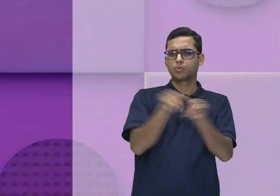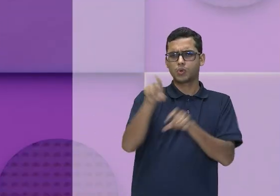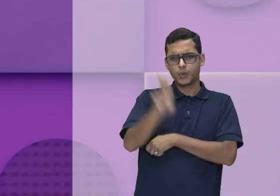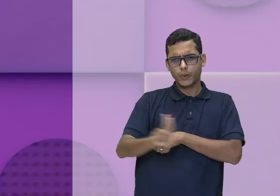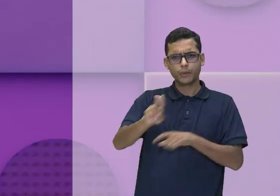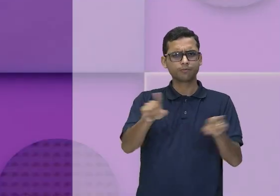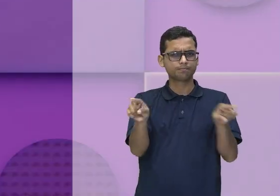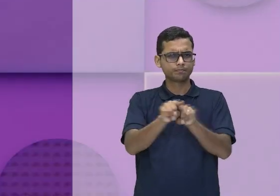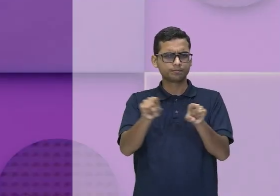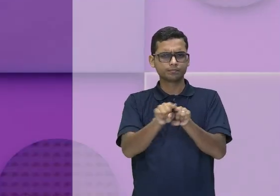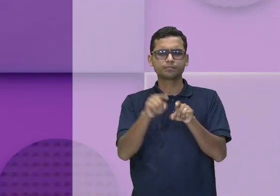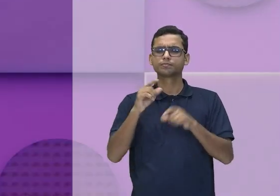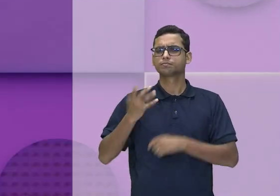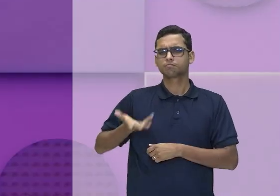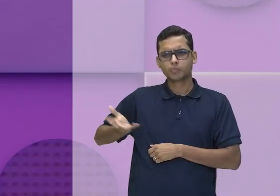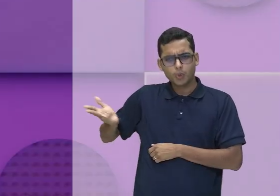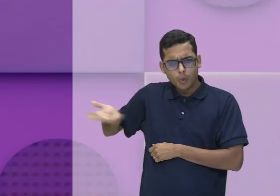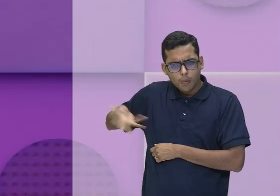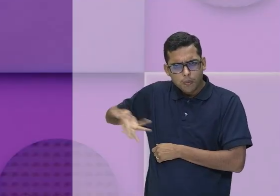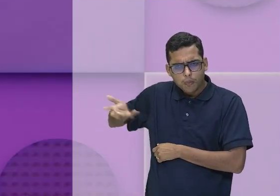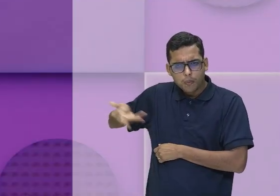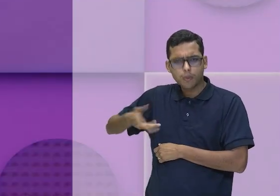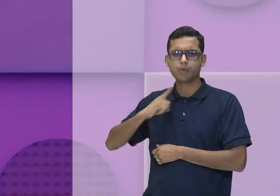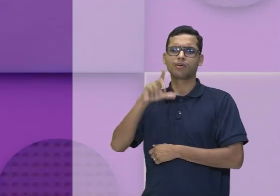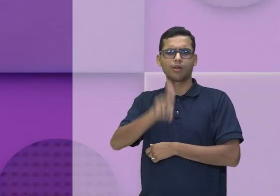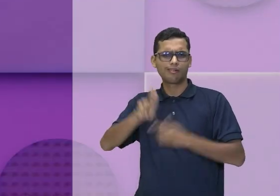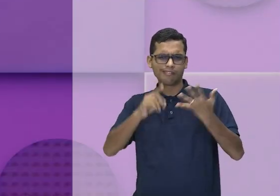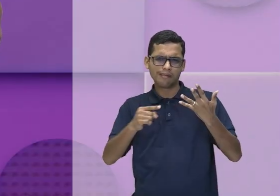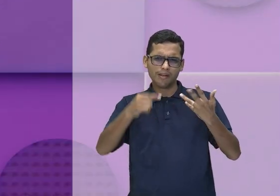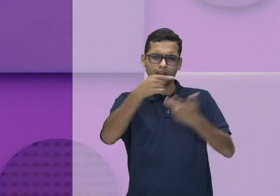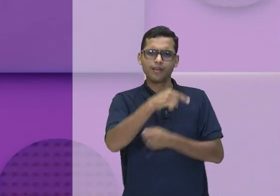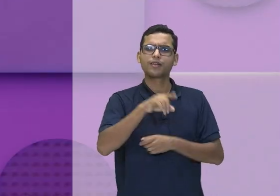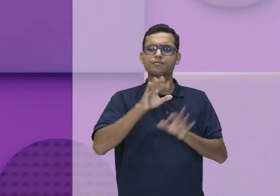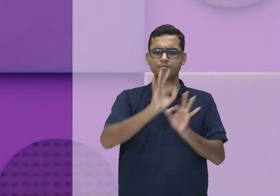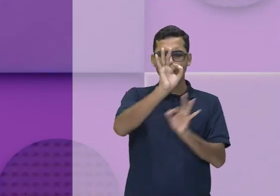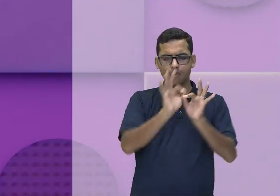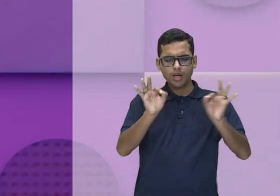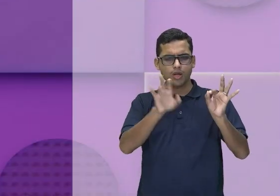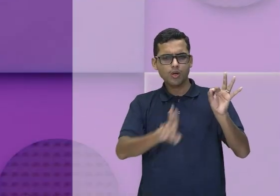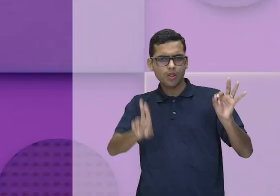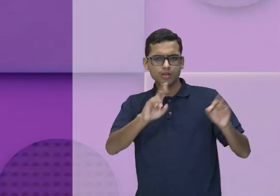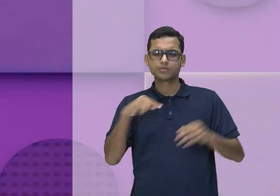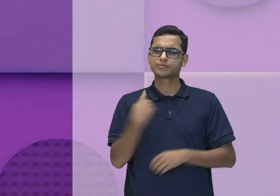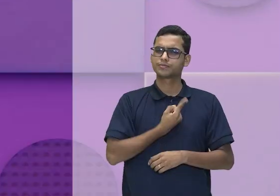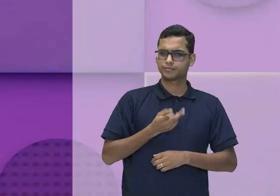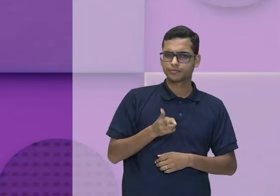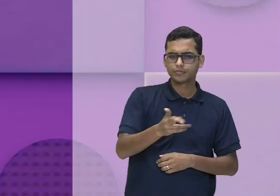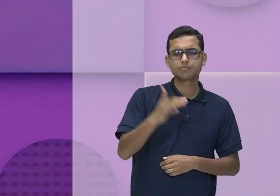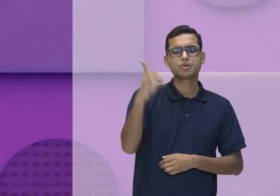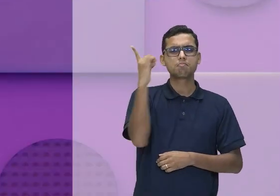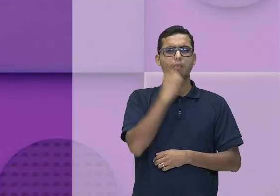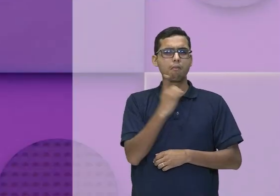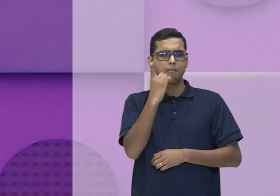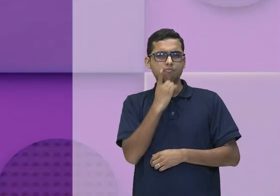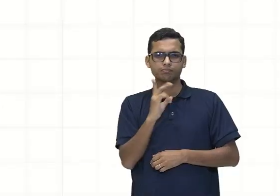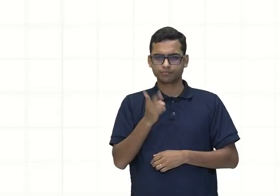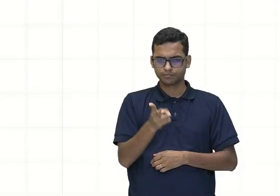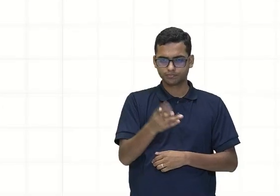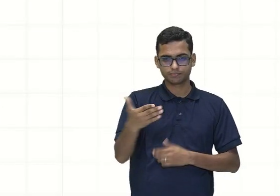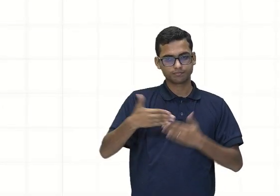medidas mais usuais ali no nosso dia a dia. Beleza, pessoal? Então, vamos